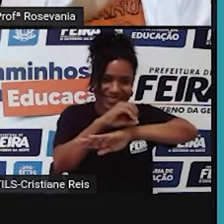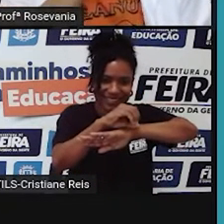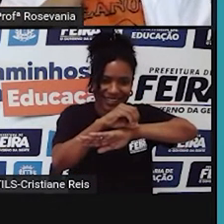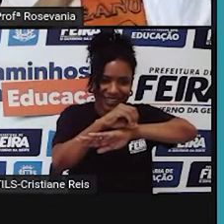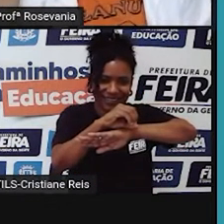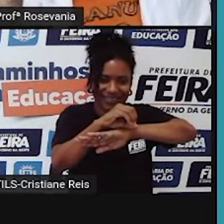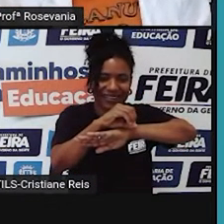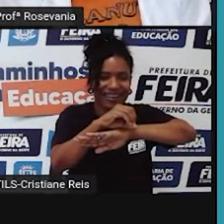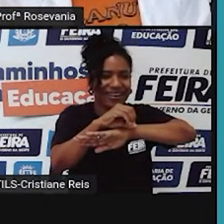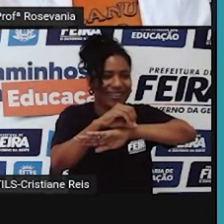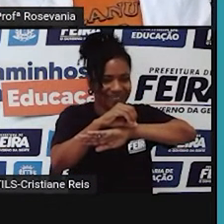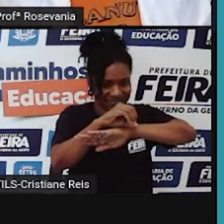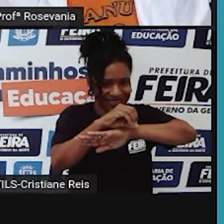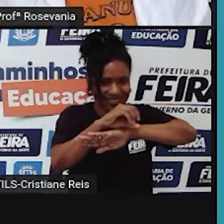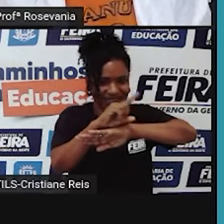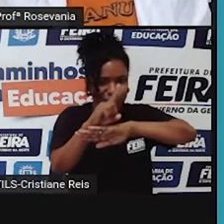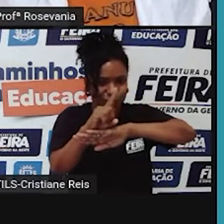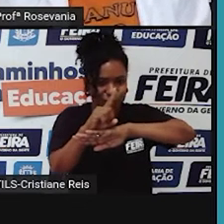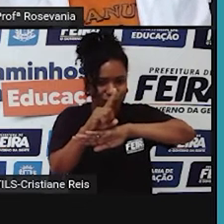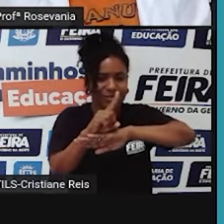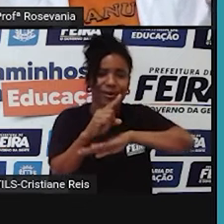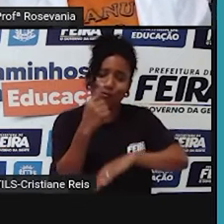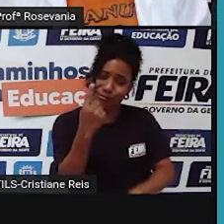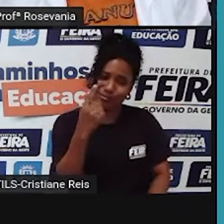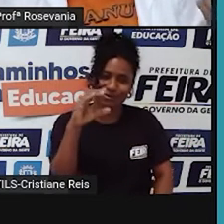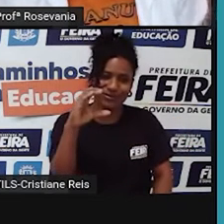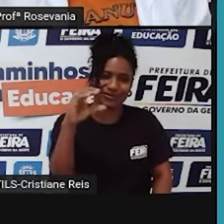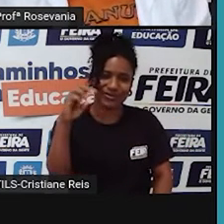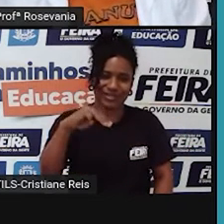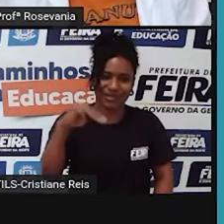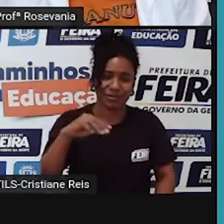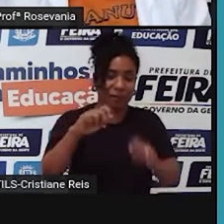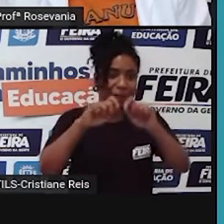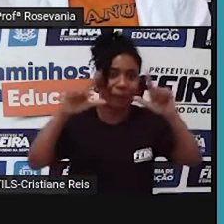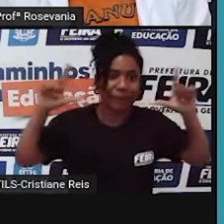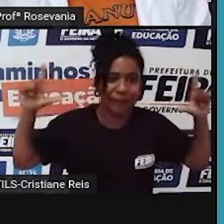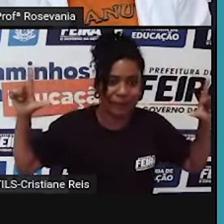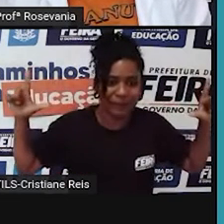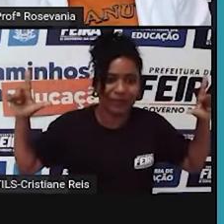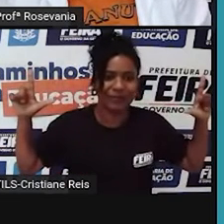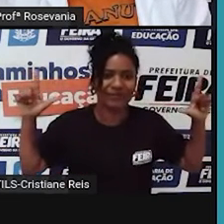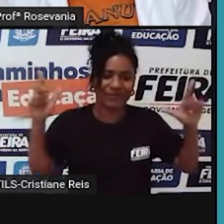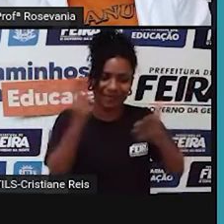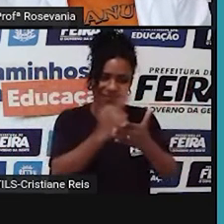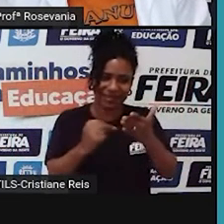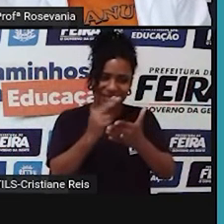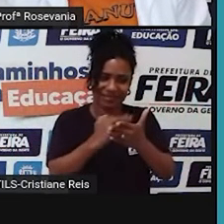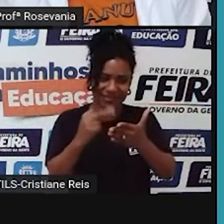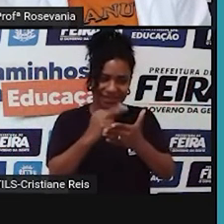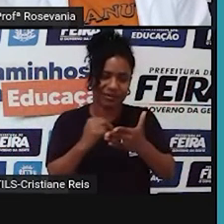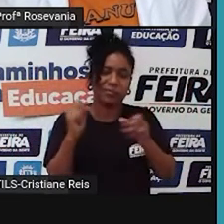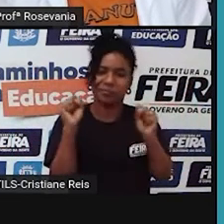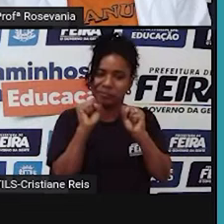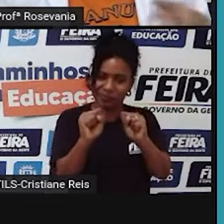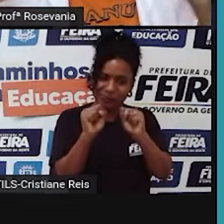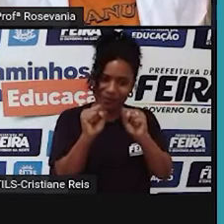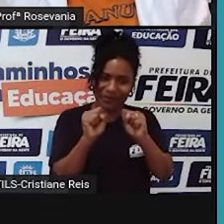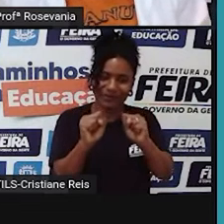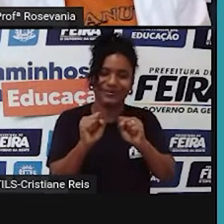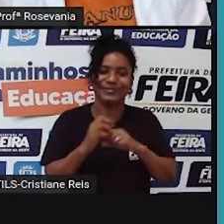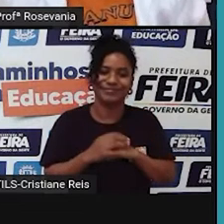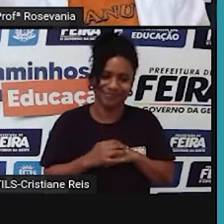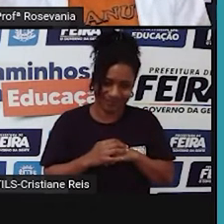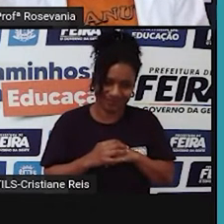né? 1 centímetro. Não importa como você está assistindo ele, porque a depender da TV, a escala ela